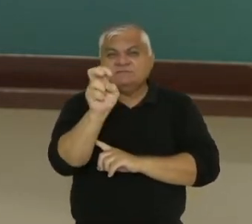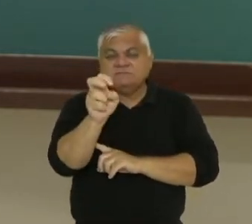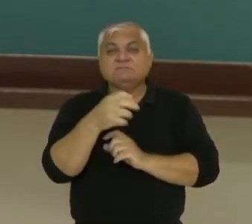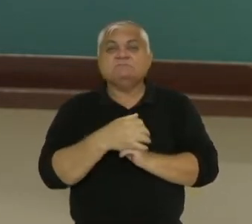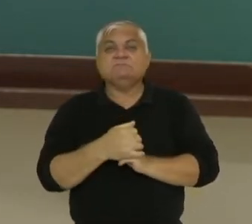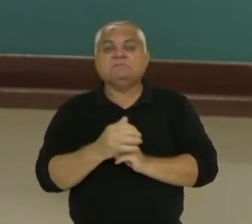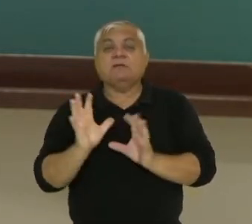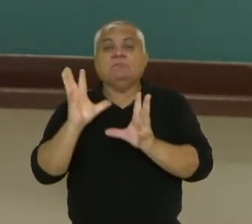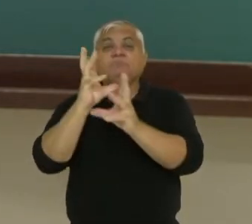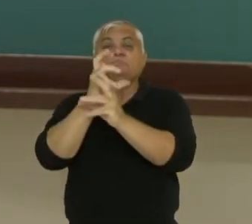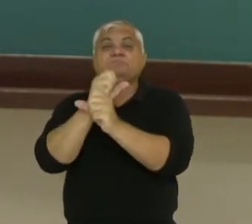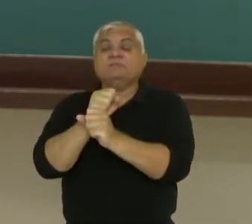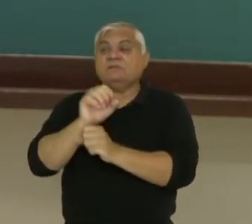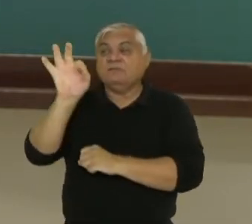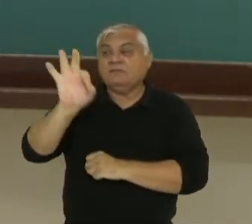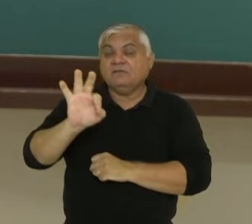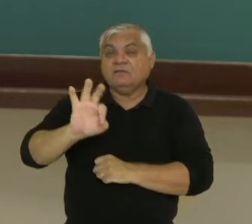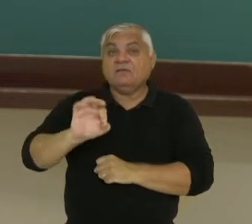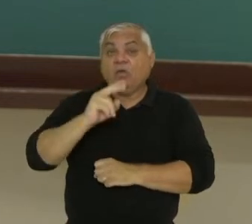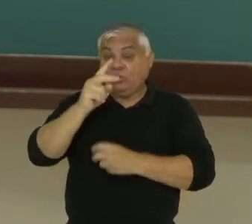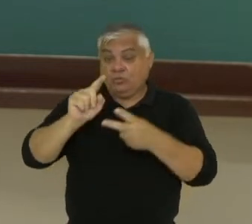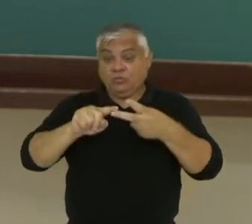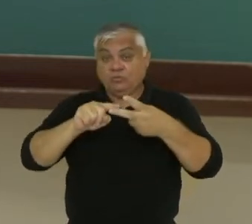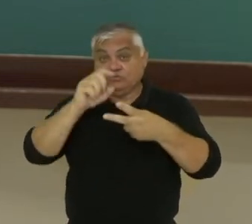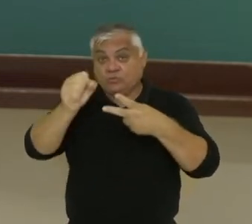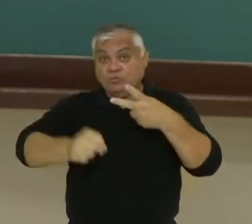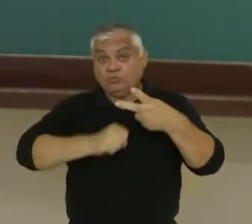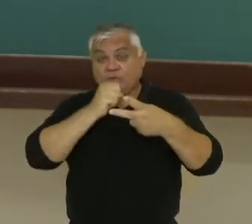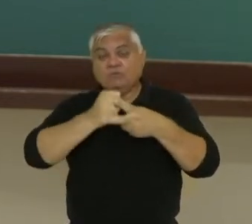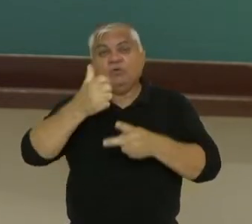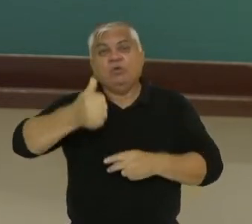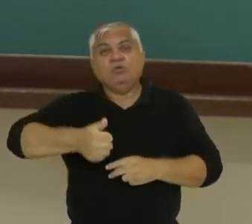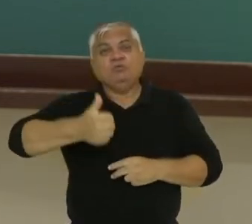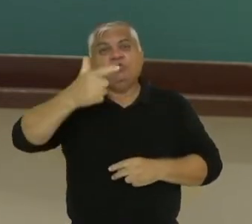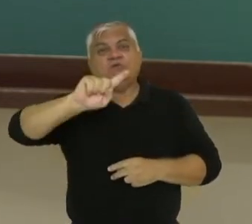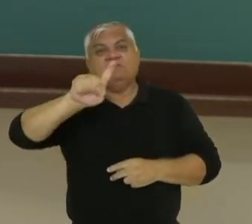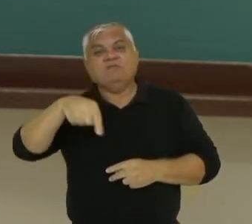porcentagem nesse segundo ano que ele vai render é de